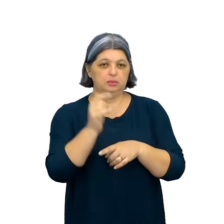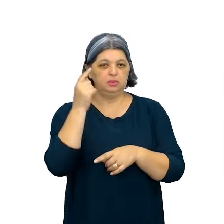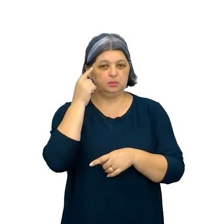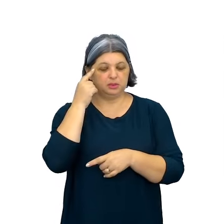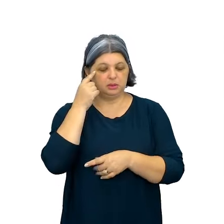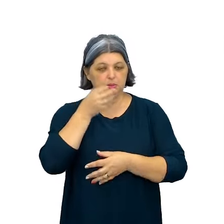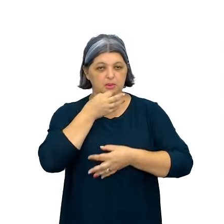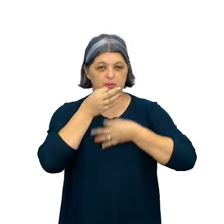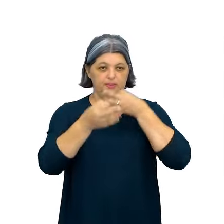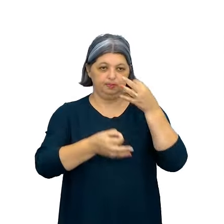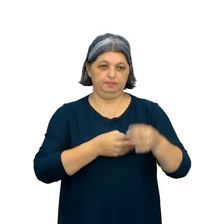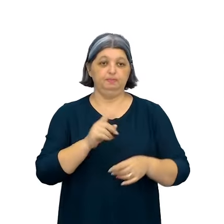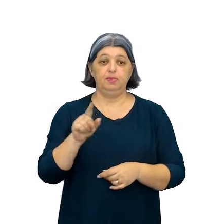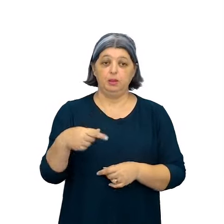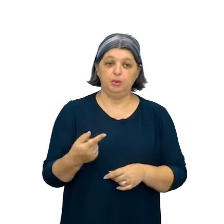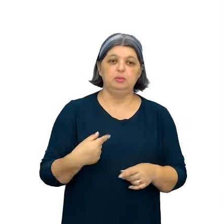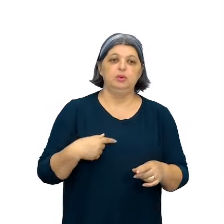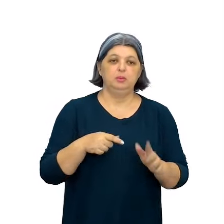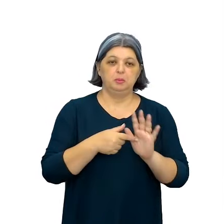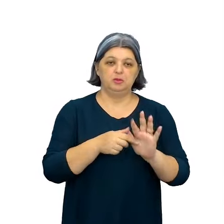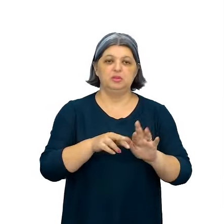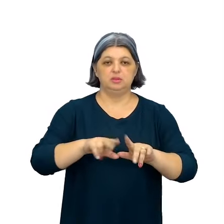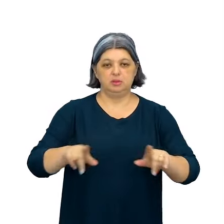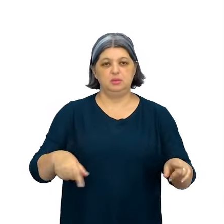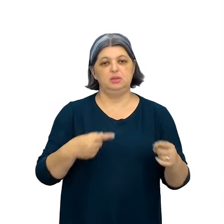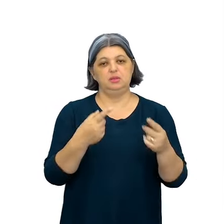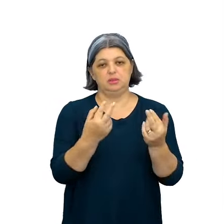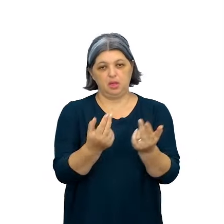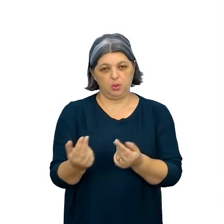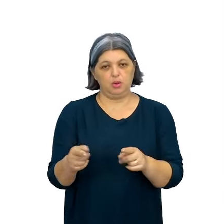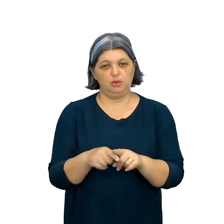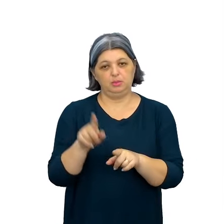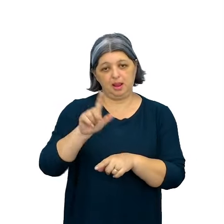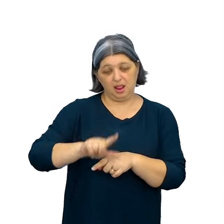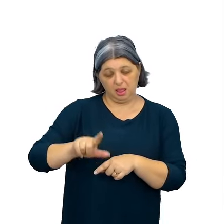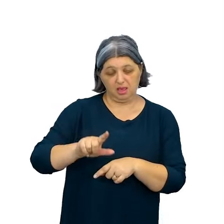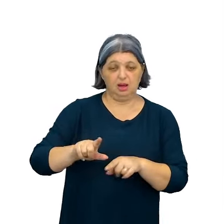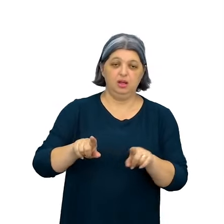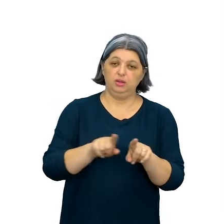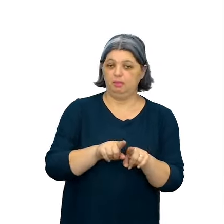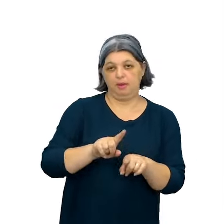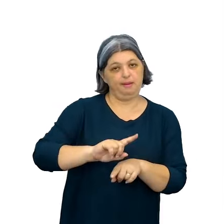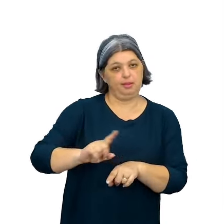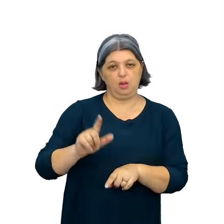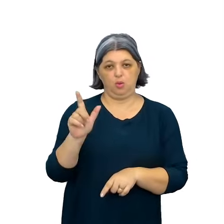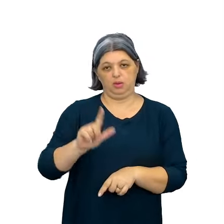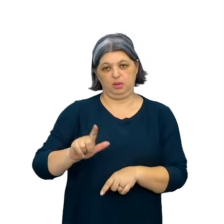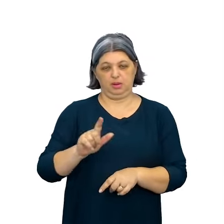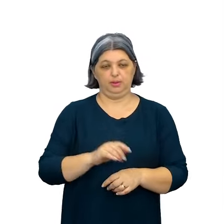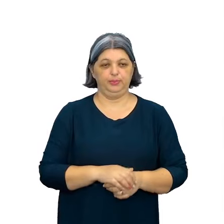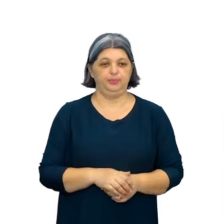crítico. Depois, estabelecer diferenças e semelhanças entre texto literário e não literário. Ora, não é? A atividade diz